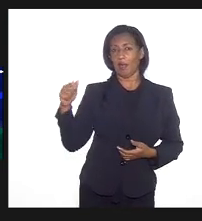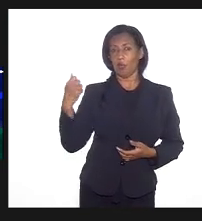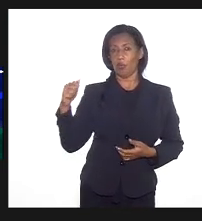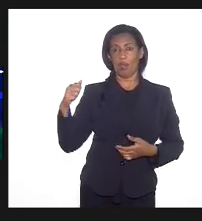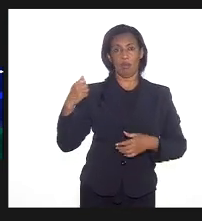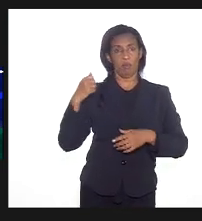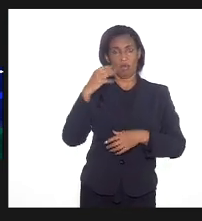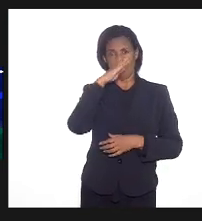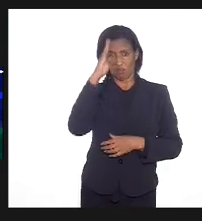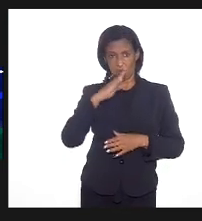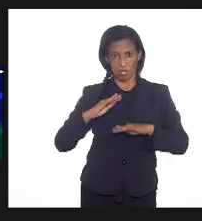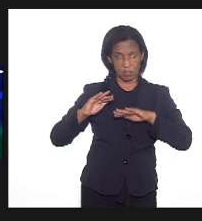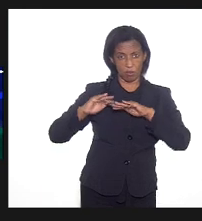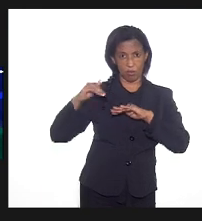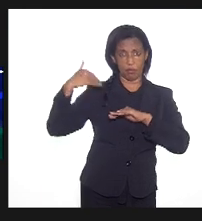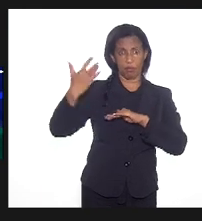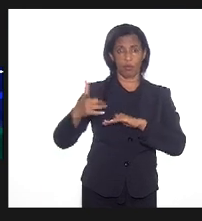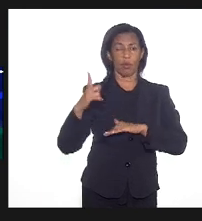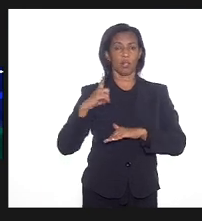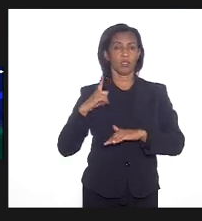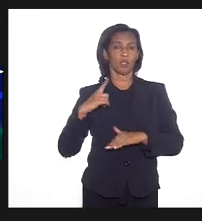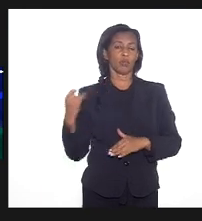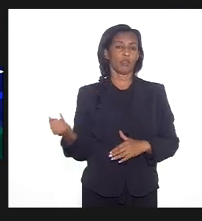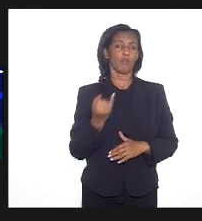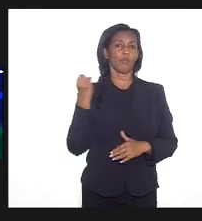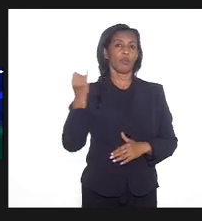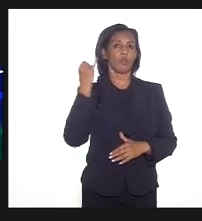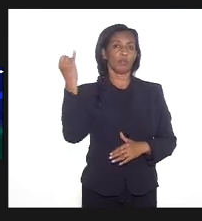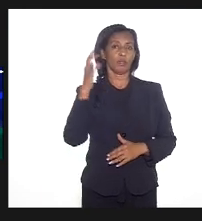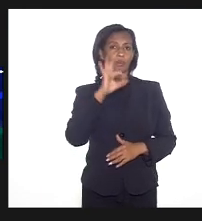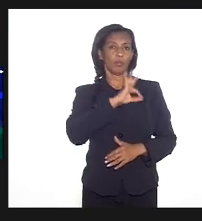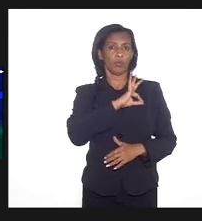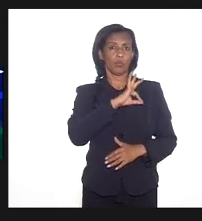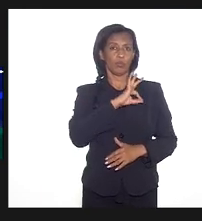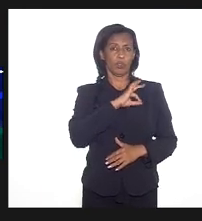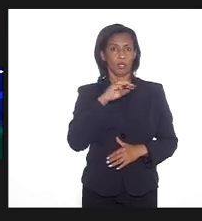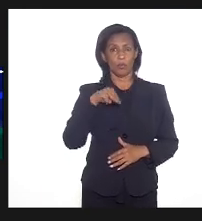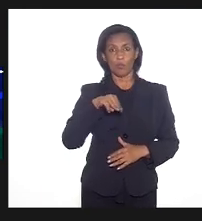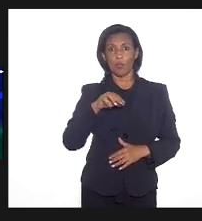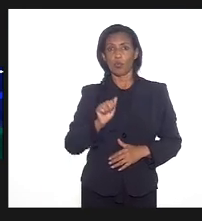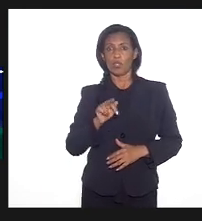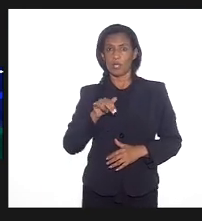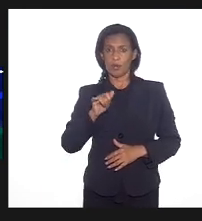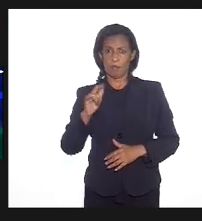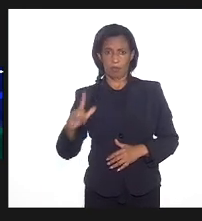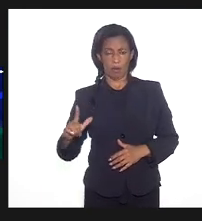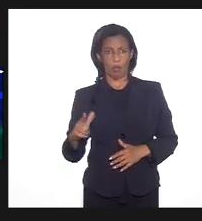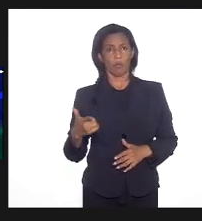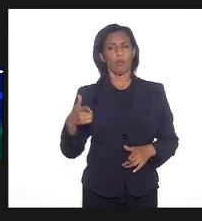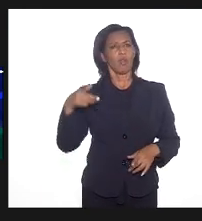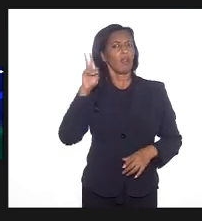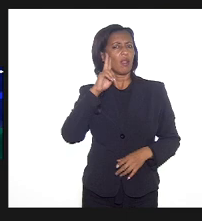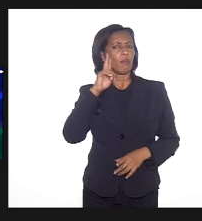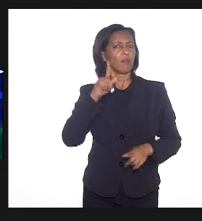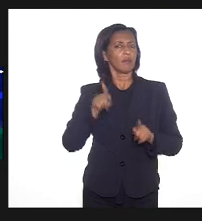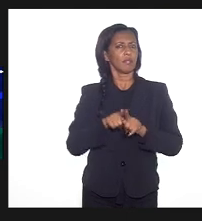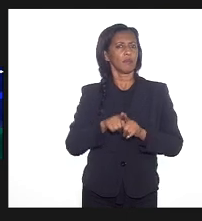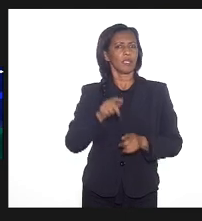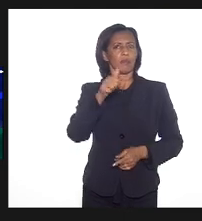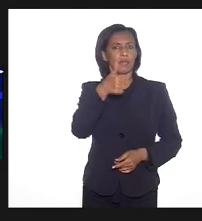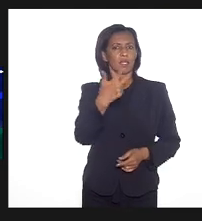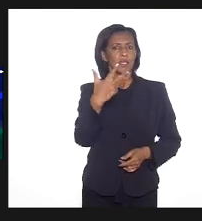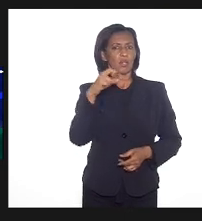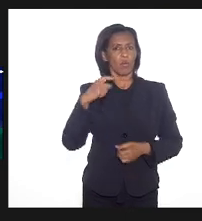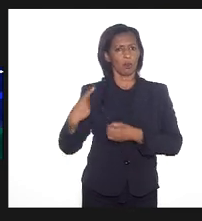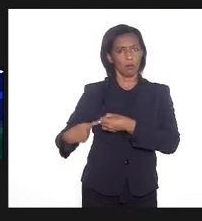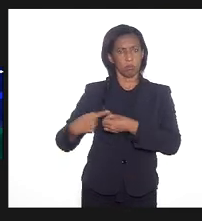afora, tem o seu papel como polícia municipal e, ressaltando mais uma vez, que mais de 150 municípios